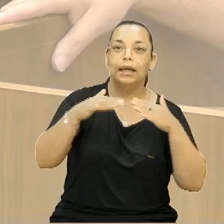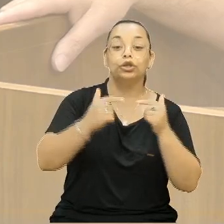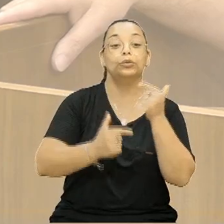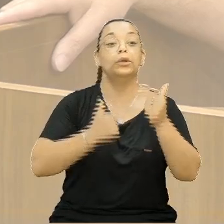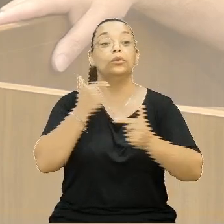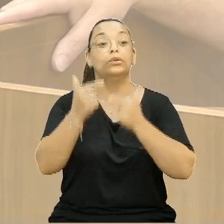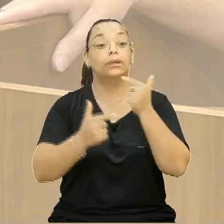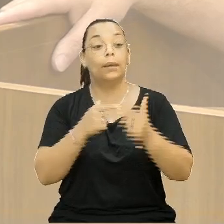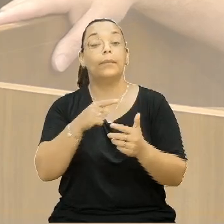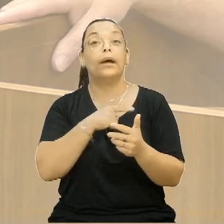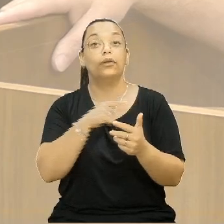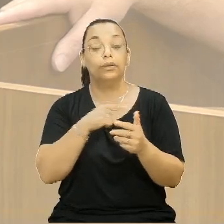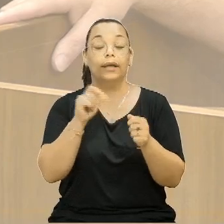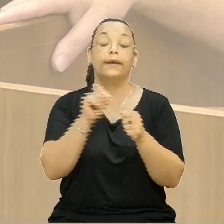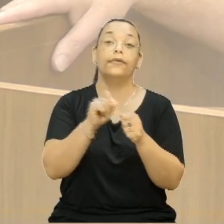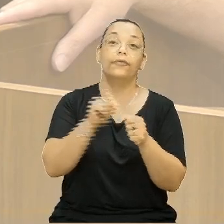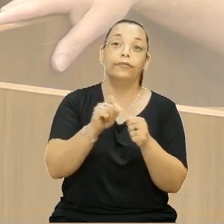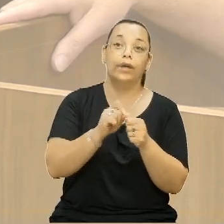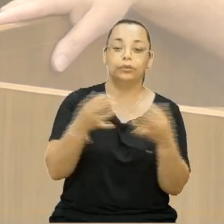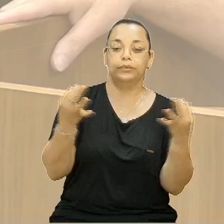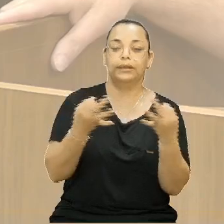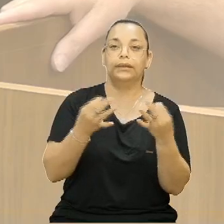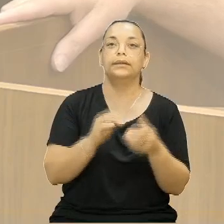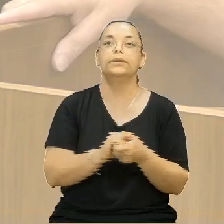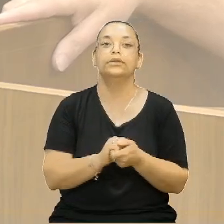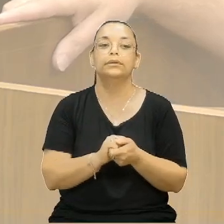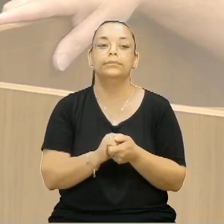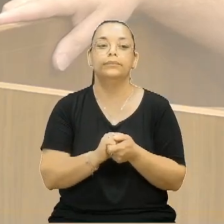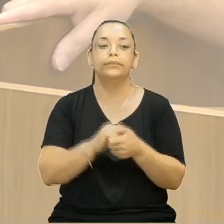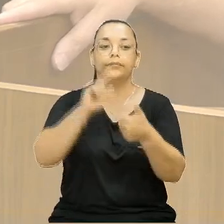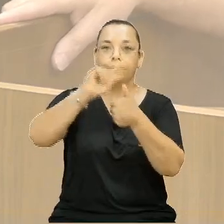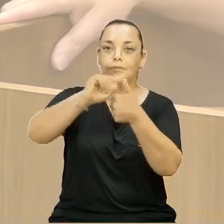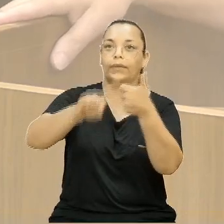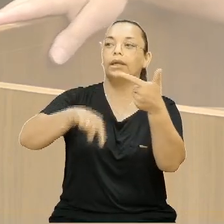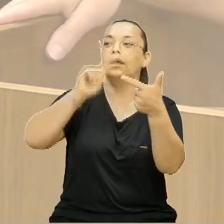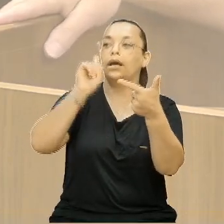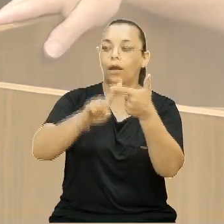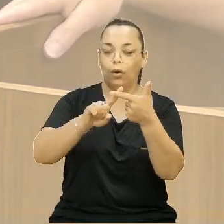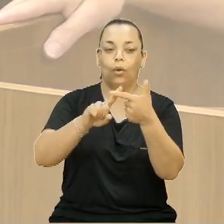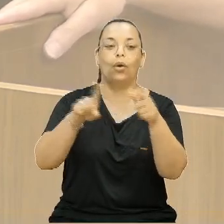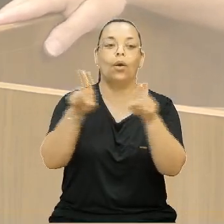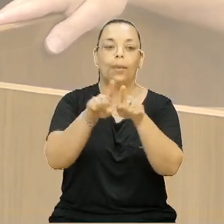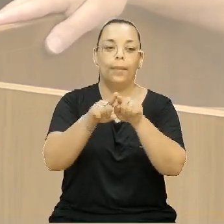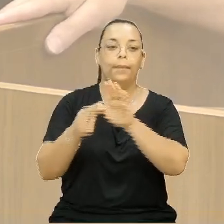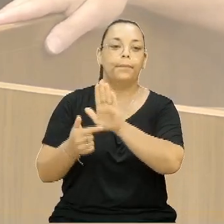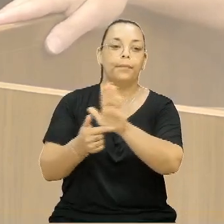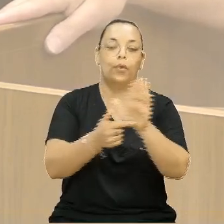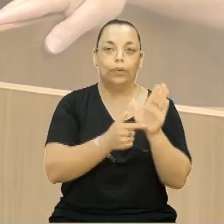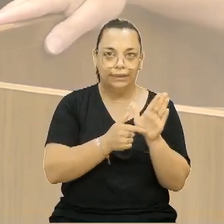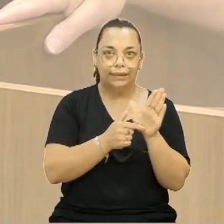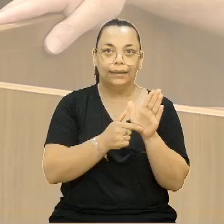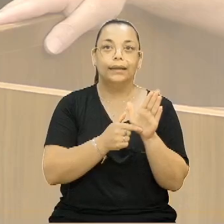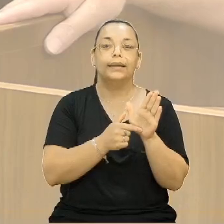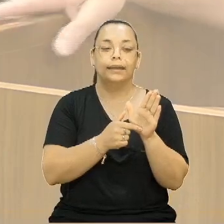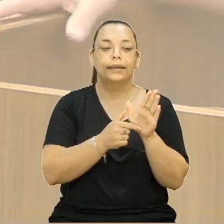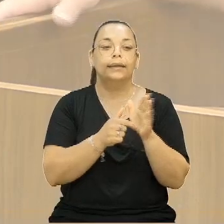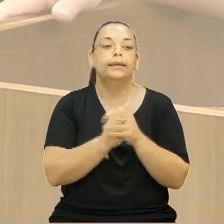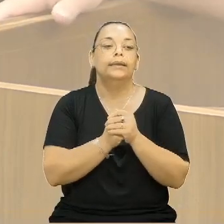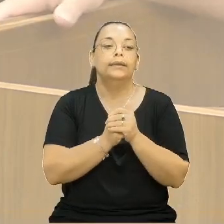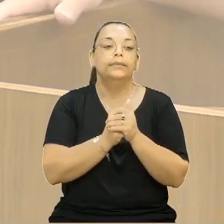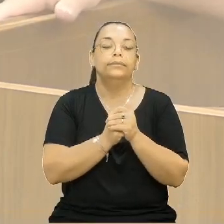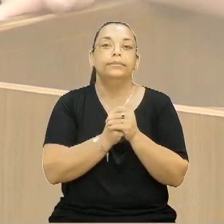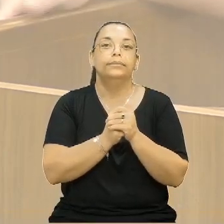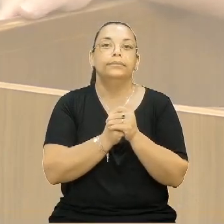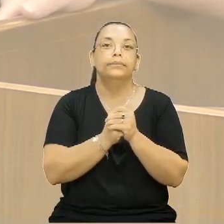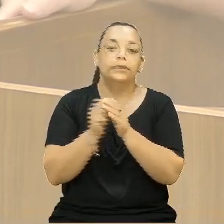que eles têm feito com excelência. Agora, outra coisa que a gente tem que trazer também aqui, senhoras e senhores vereadores e aqueles